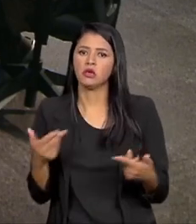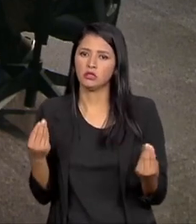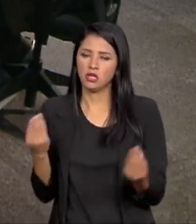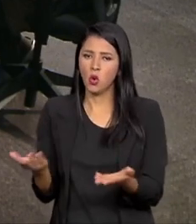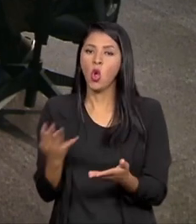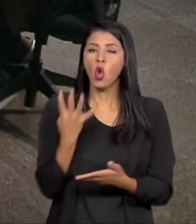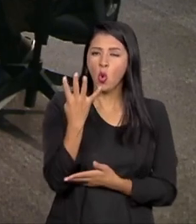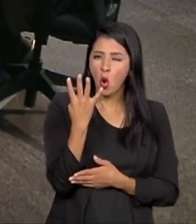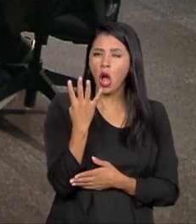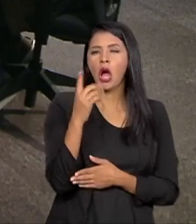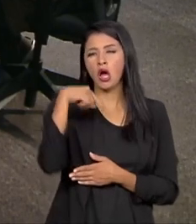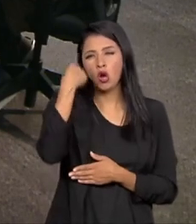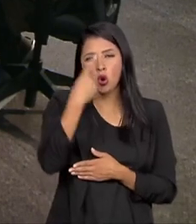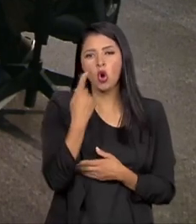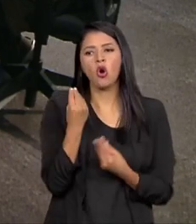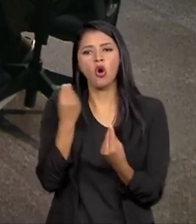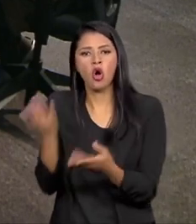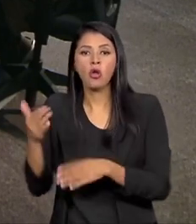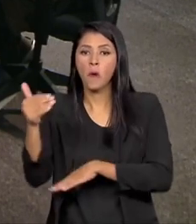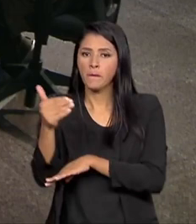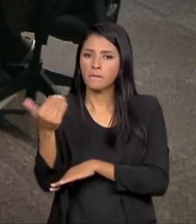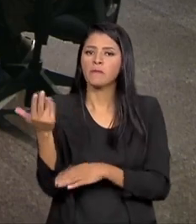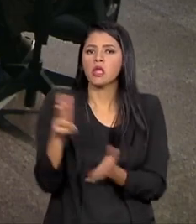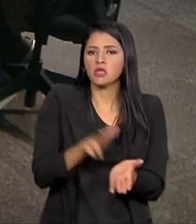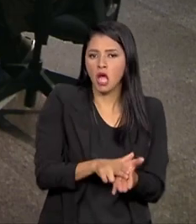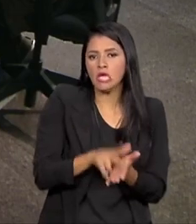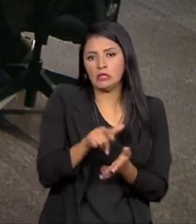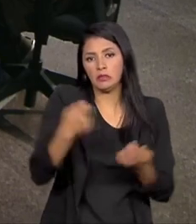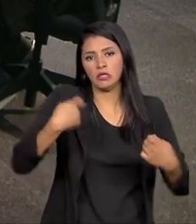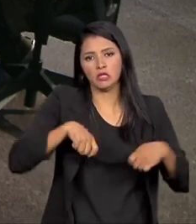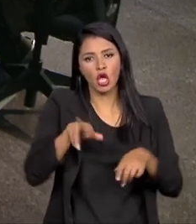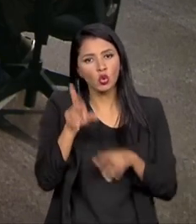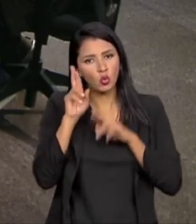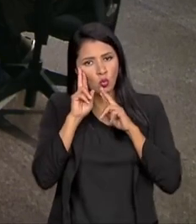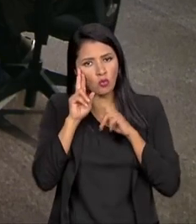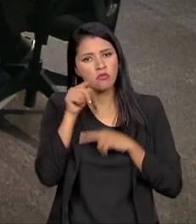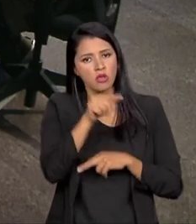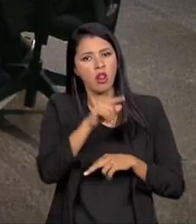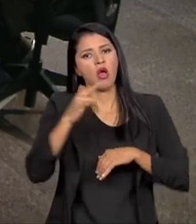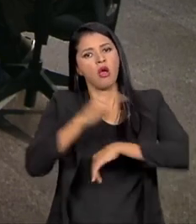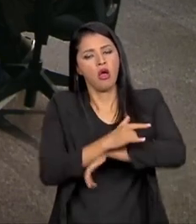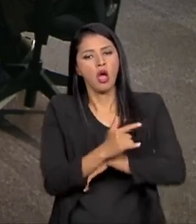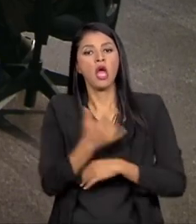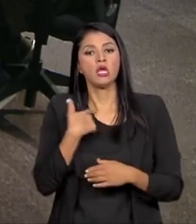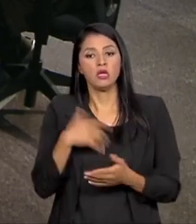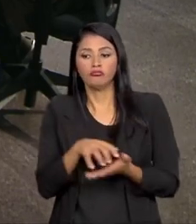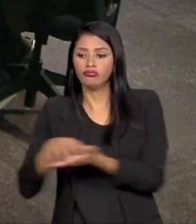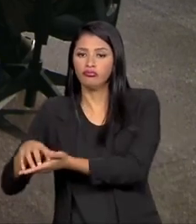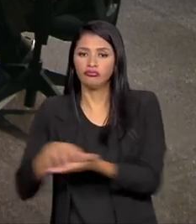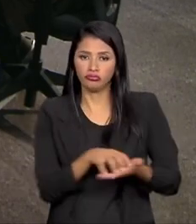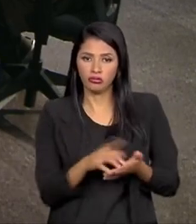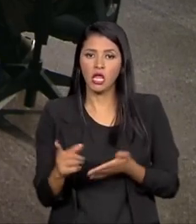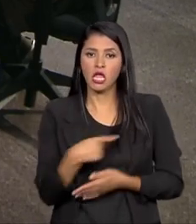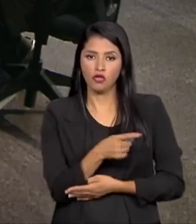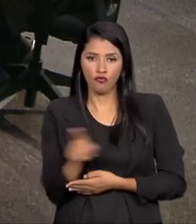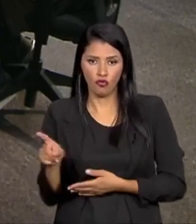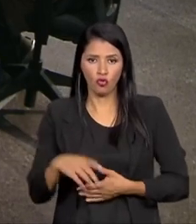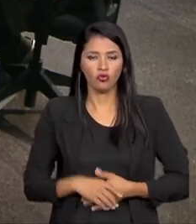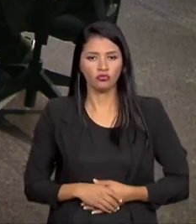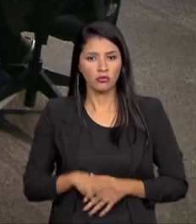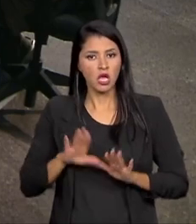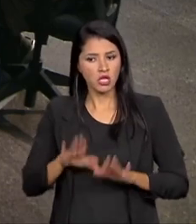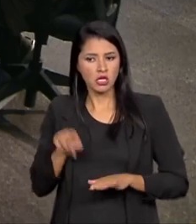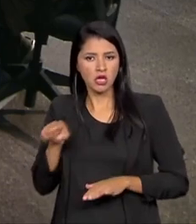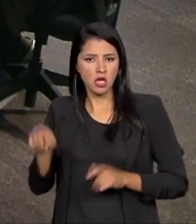quatro horas hospedagem em caso de pernoite no aeroporto e transporte de ida e volta Nesse caso